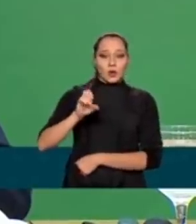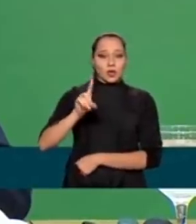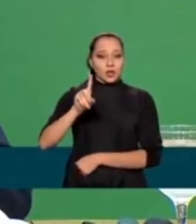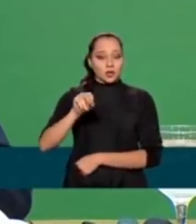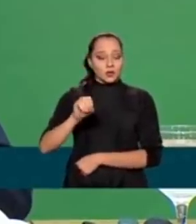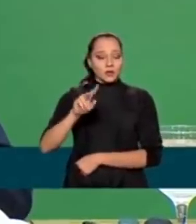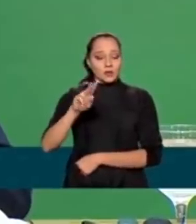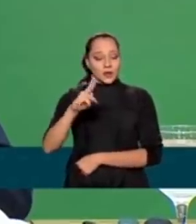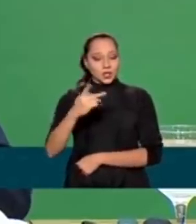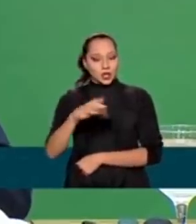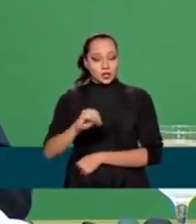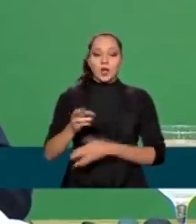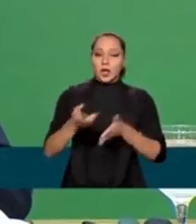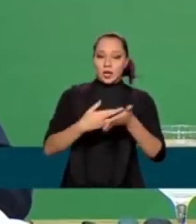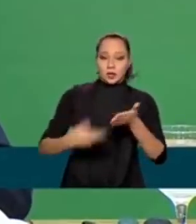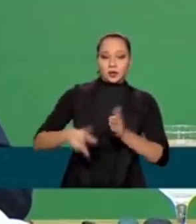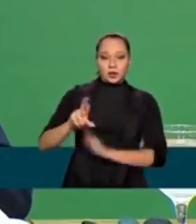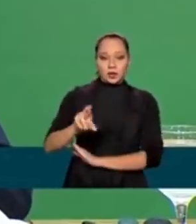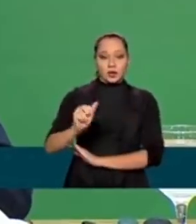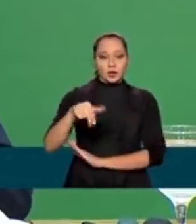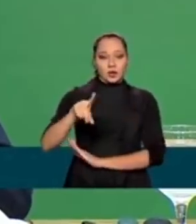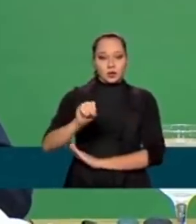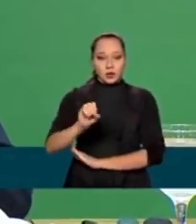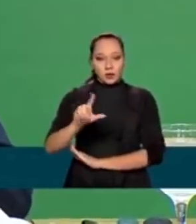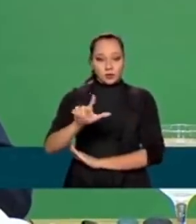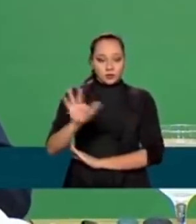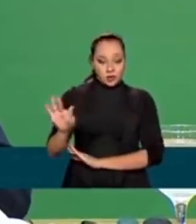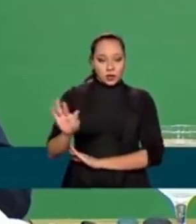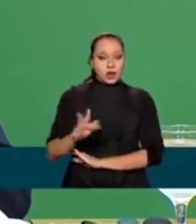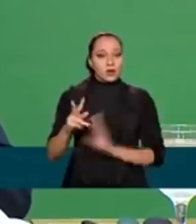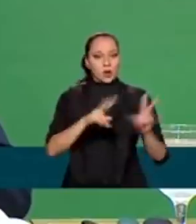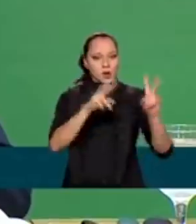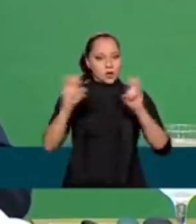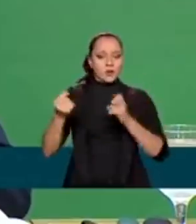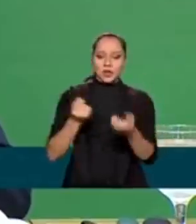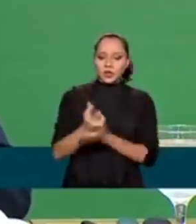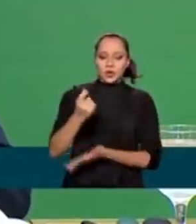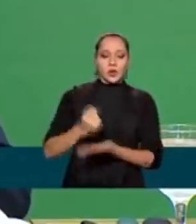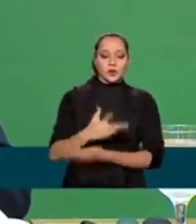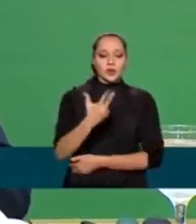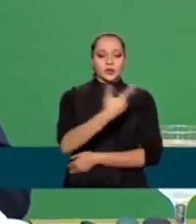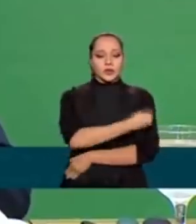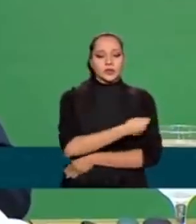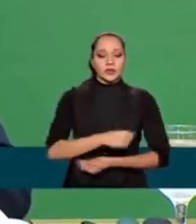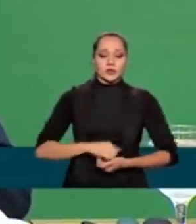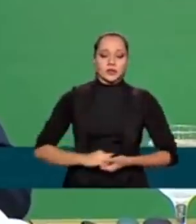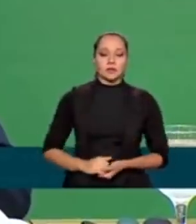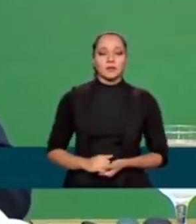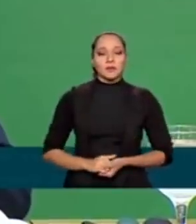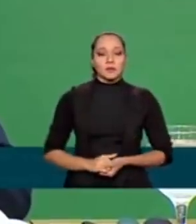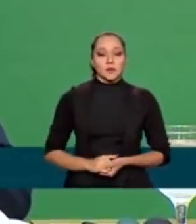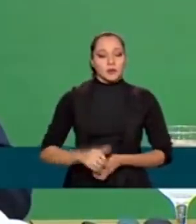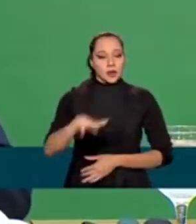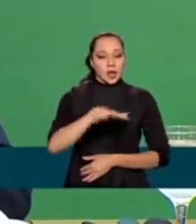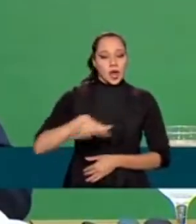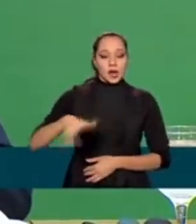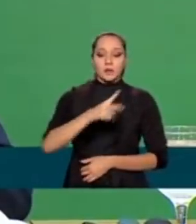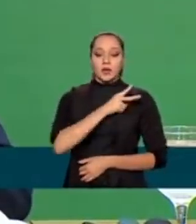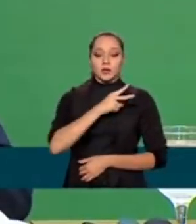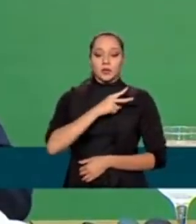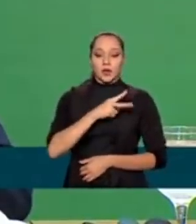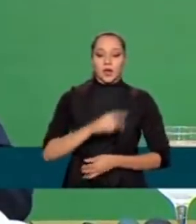e relatoria do senador Randolfo Rodrigues, versando sobre a aquisição de vacinas pelo setor